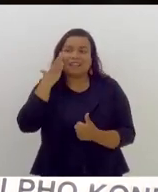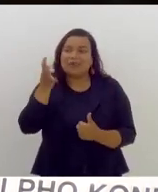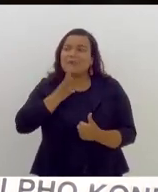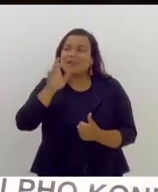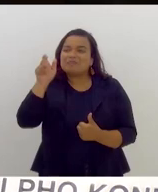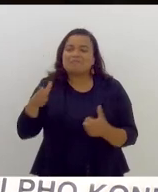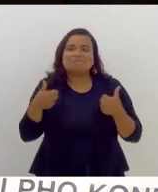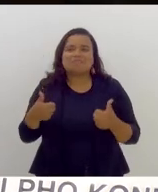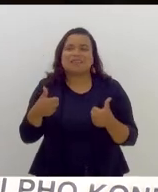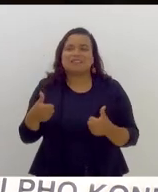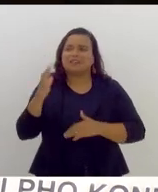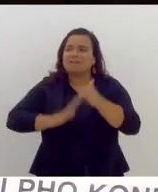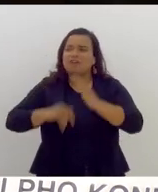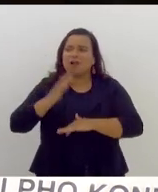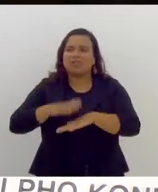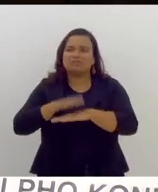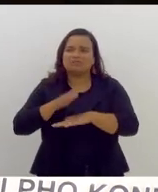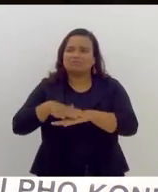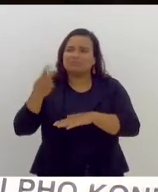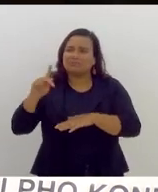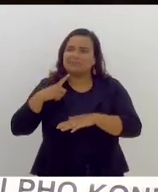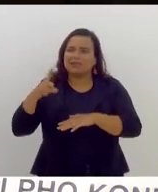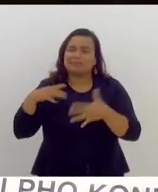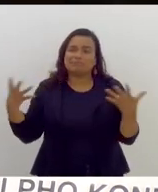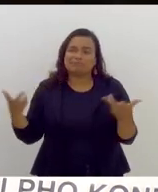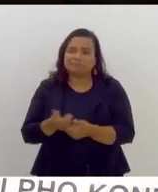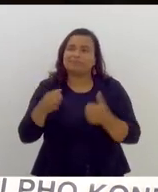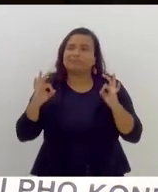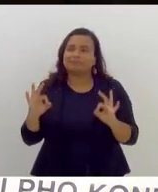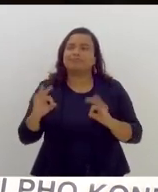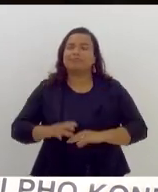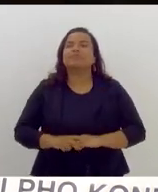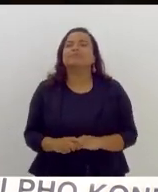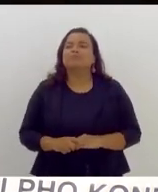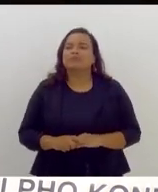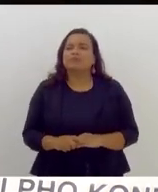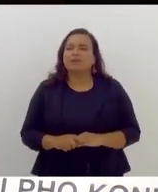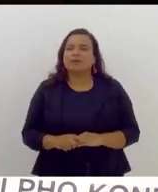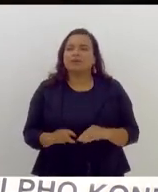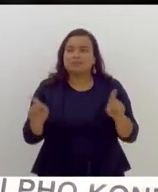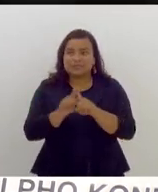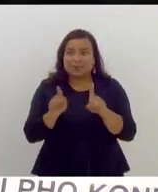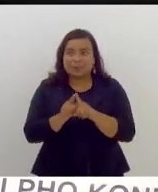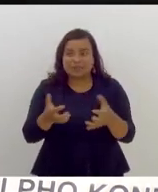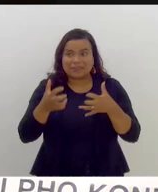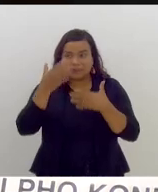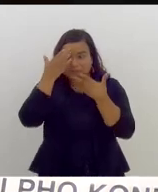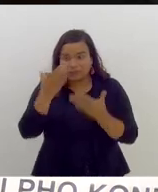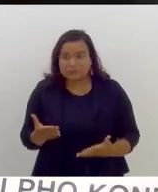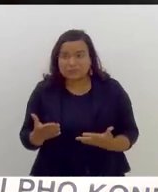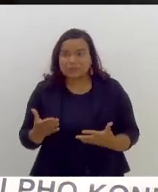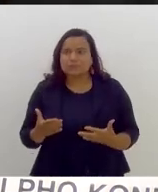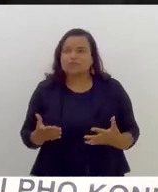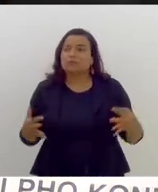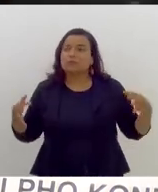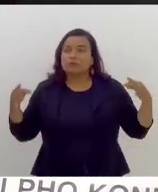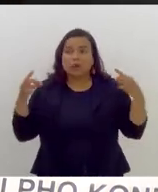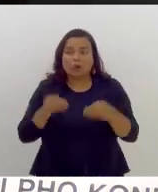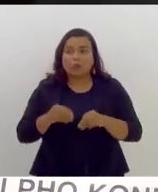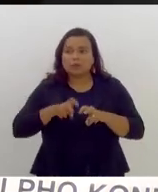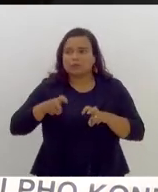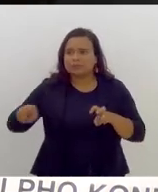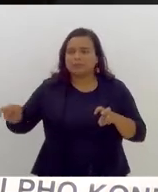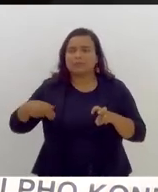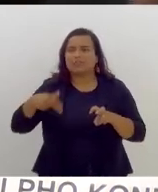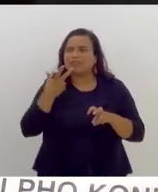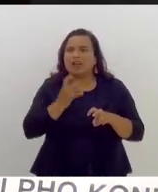por vocação a coisa pública. Eu quero agradecer a todos os componentes da mesa, não vou